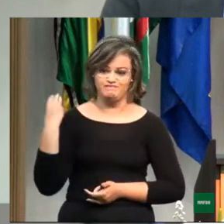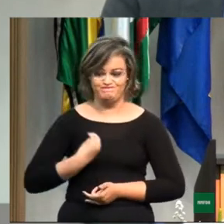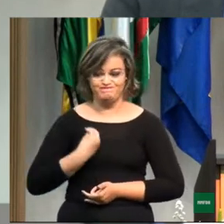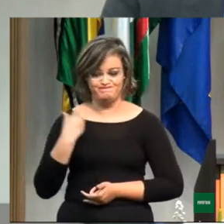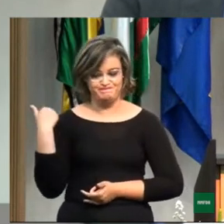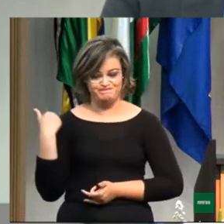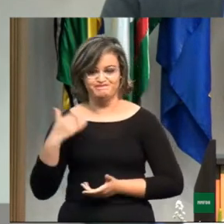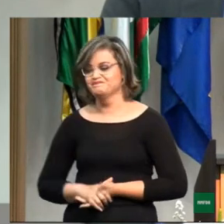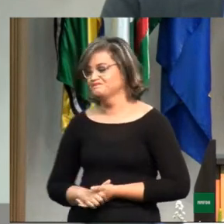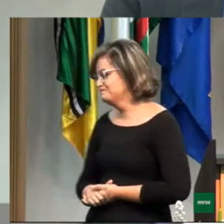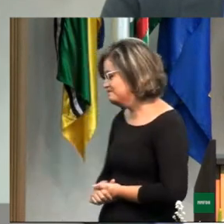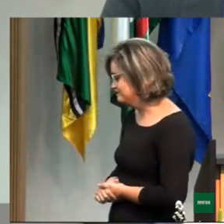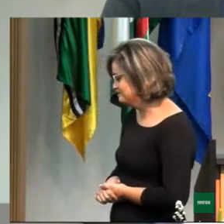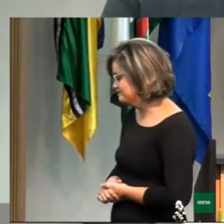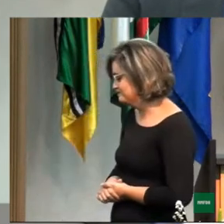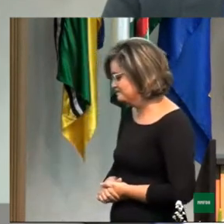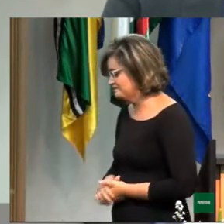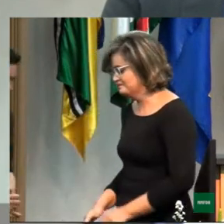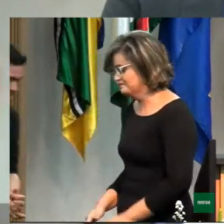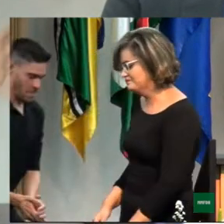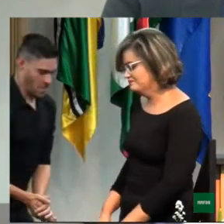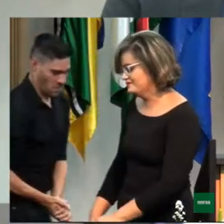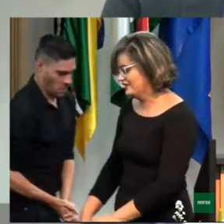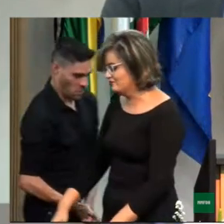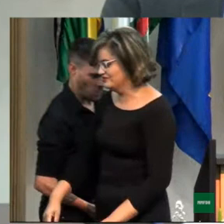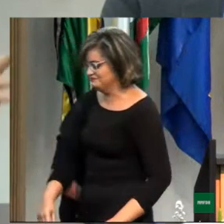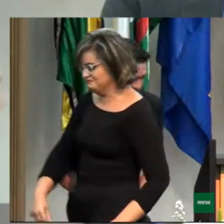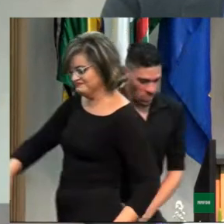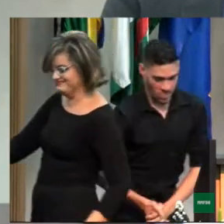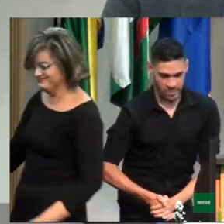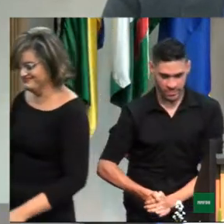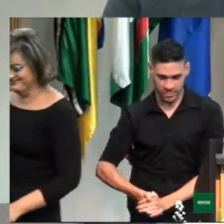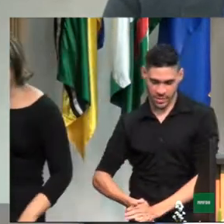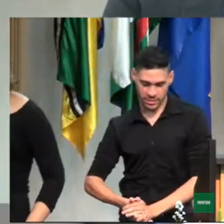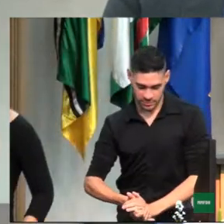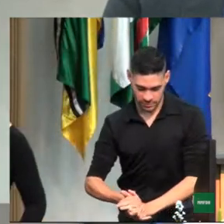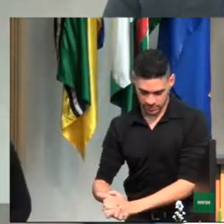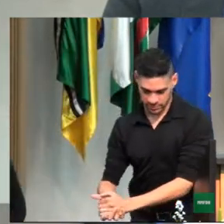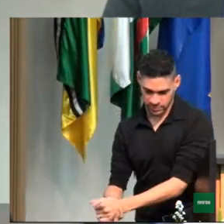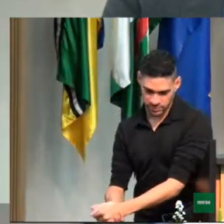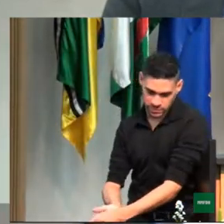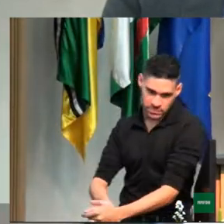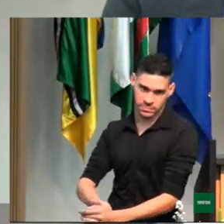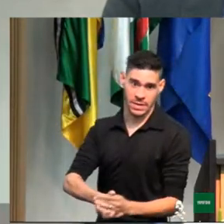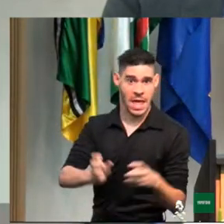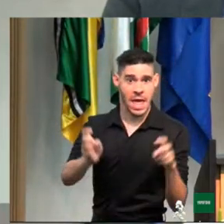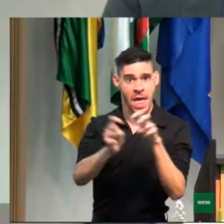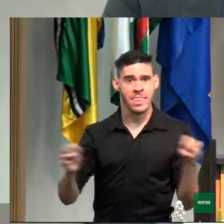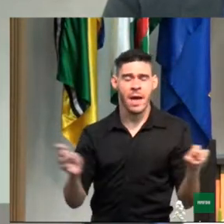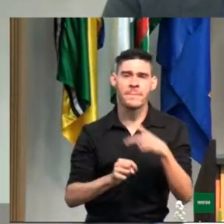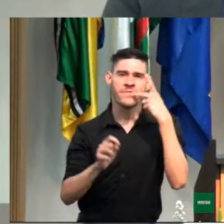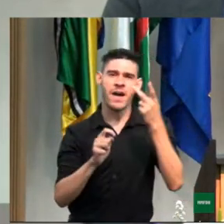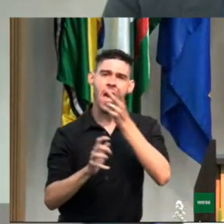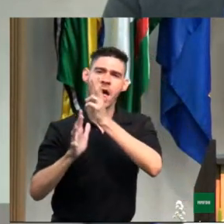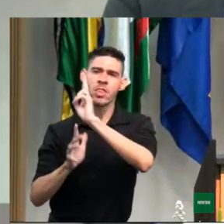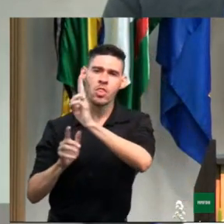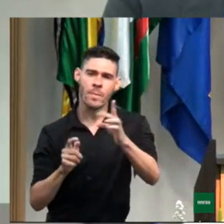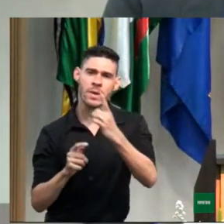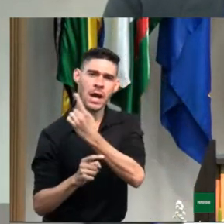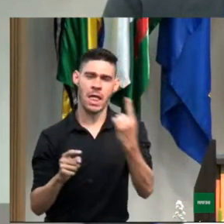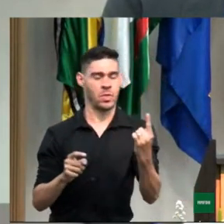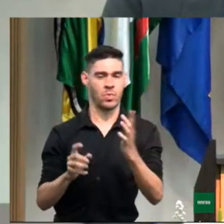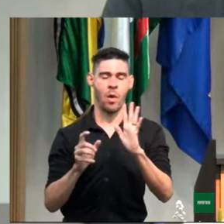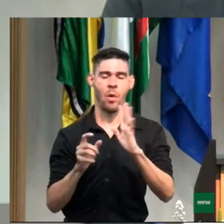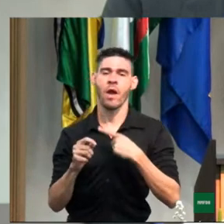surda. Eu não vou dizer o nome de todos da mesa, só vou dizer assim, como eu estou feliz e vocês estão aqui, muito